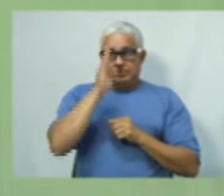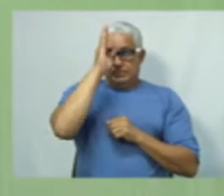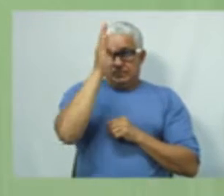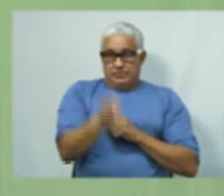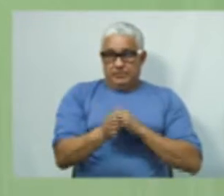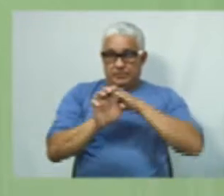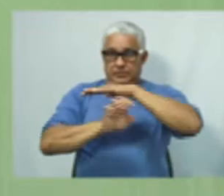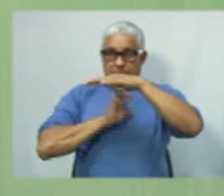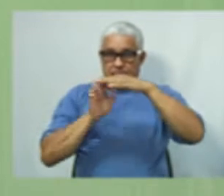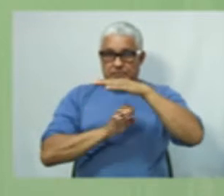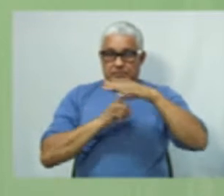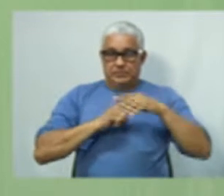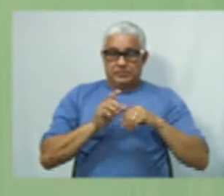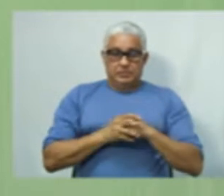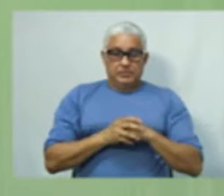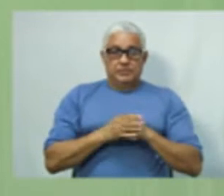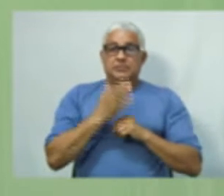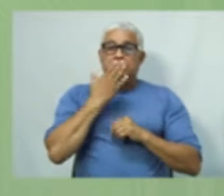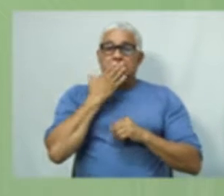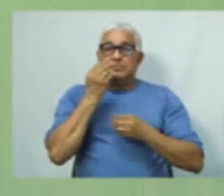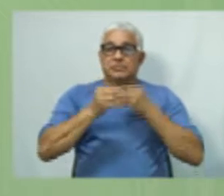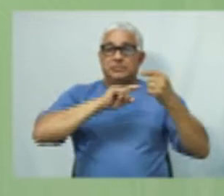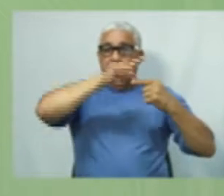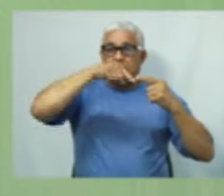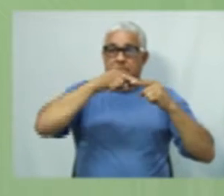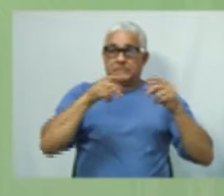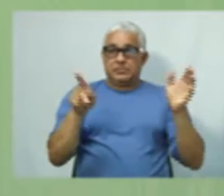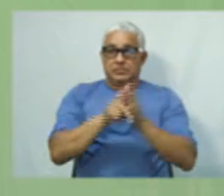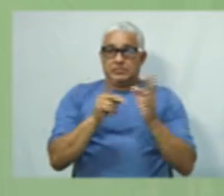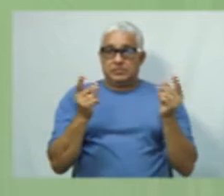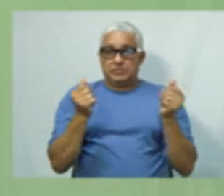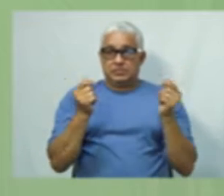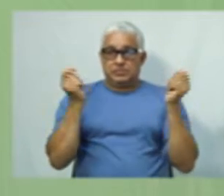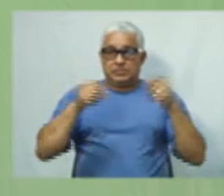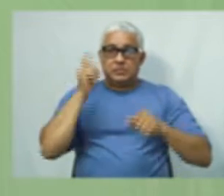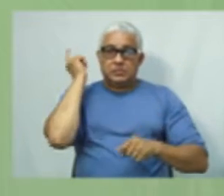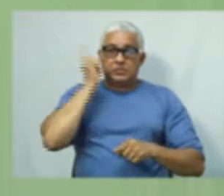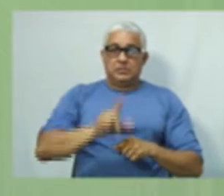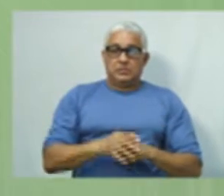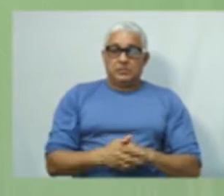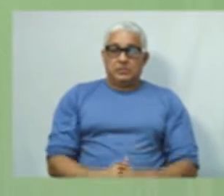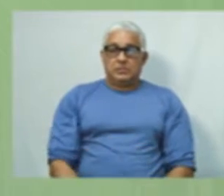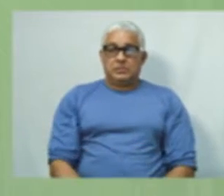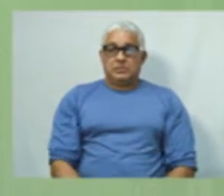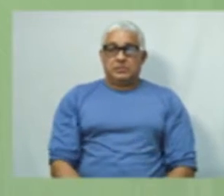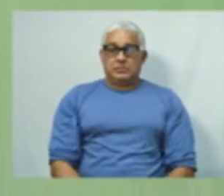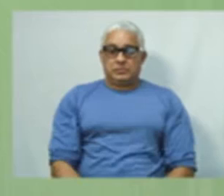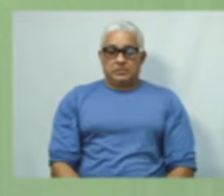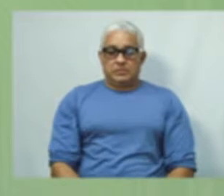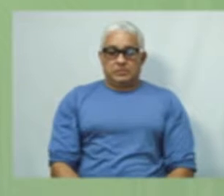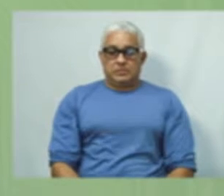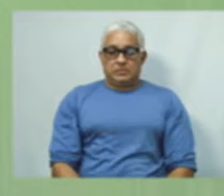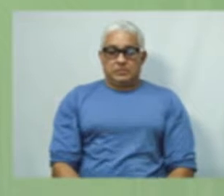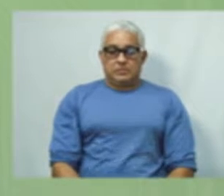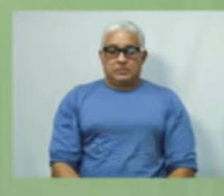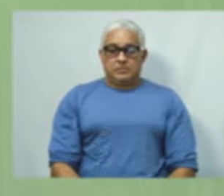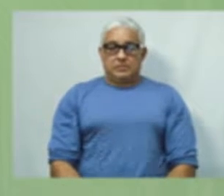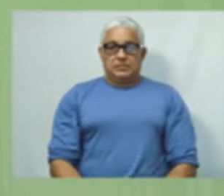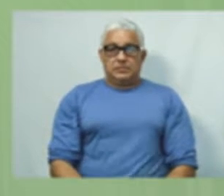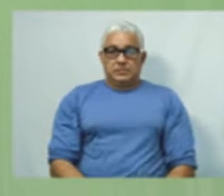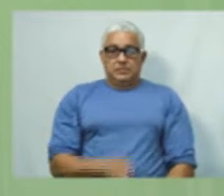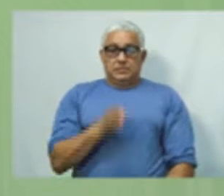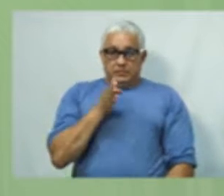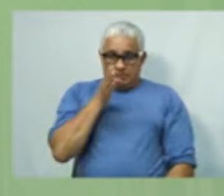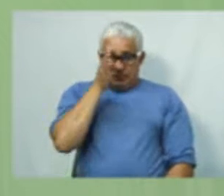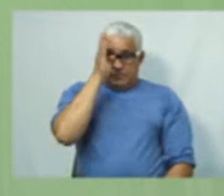e estabelece o modo pelo qual os objetivos financeiros podem ser alcançados. Olha aí. É por ele que a gente